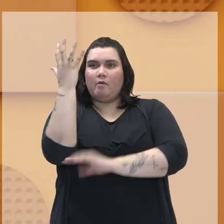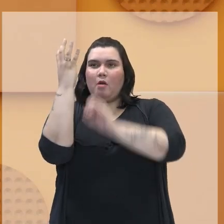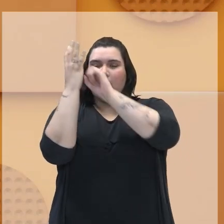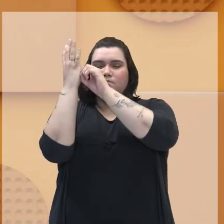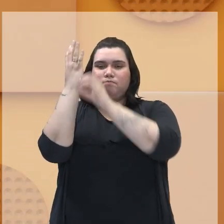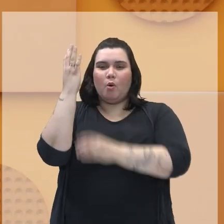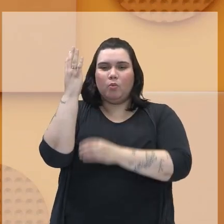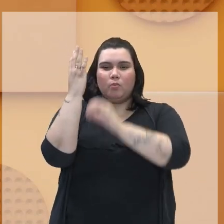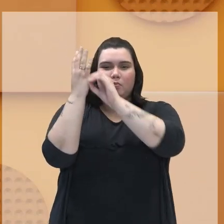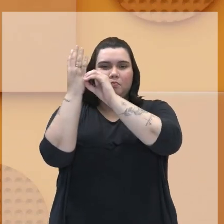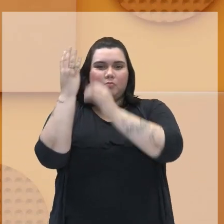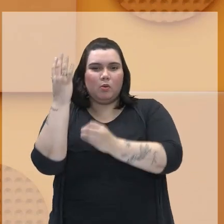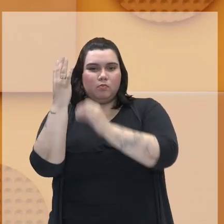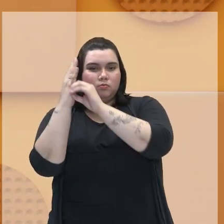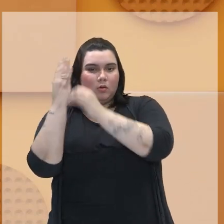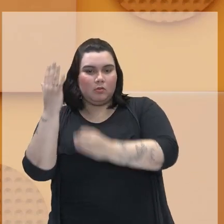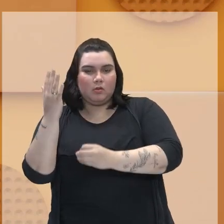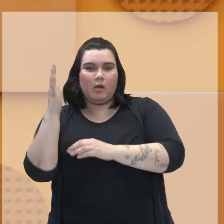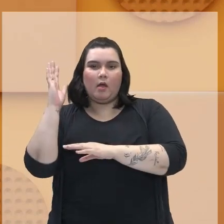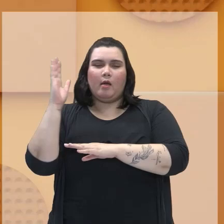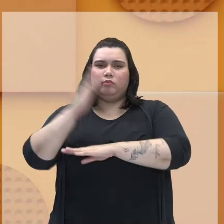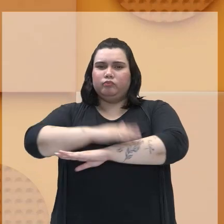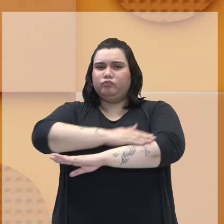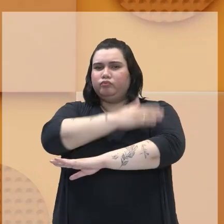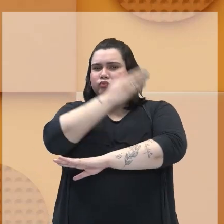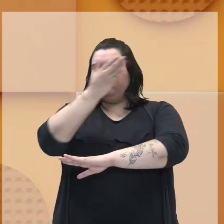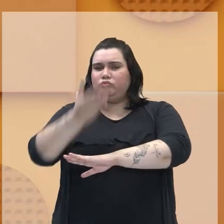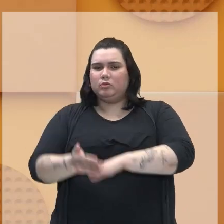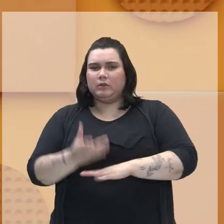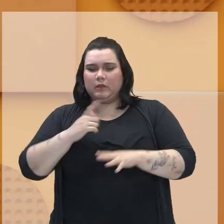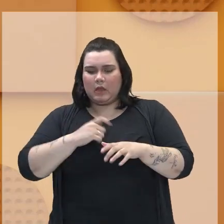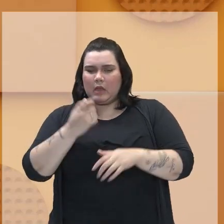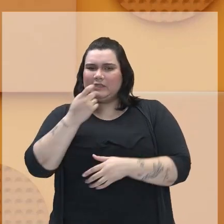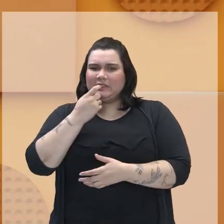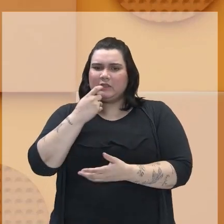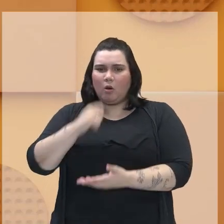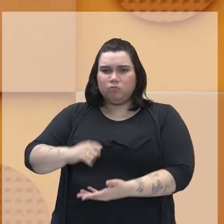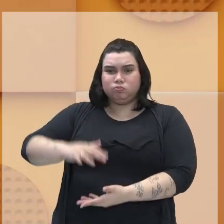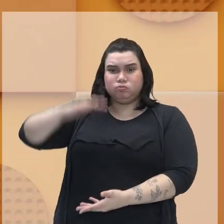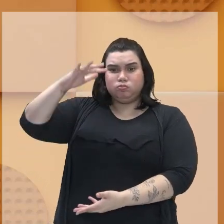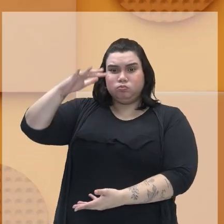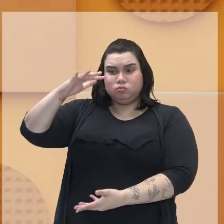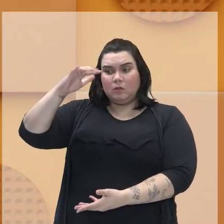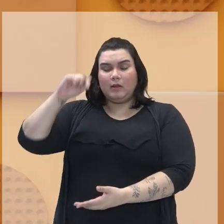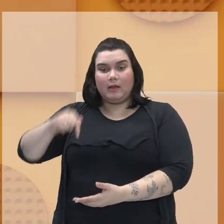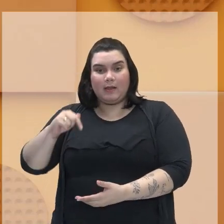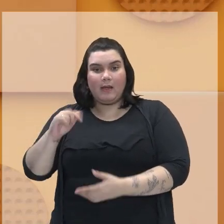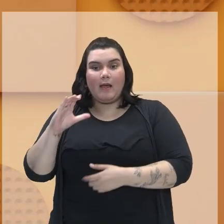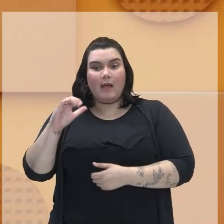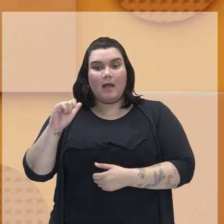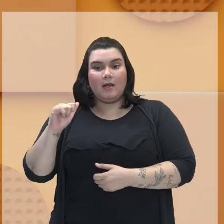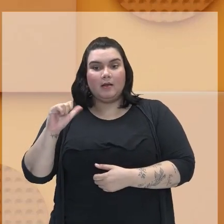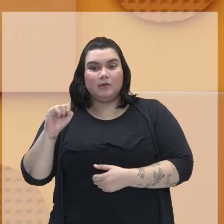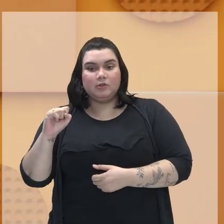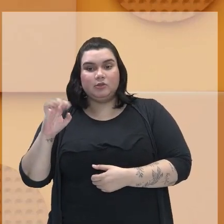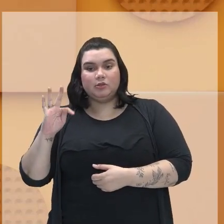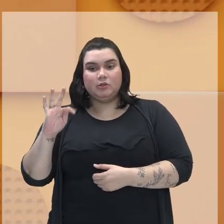mata e voltava já quase basicamente no final da tarde com um saco cheio de castanha para vender, né?